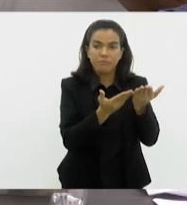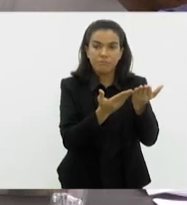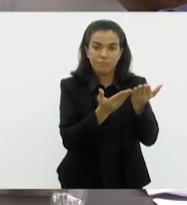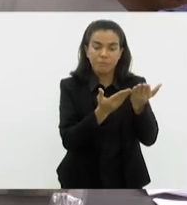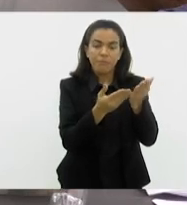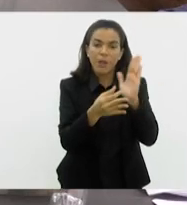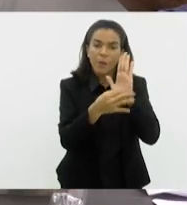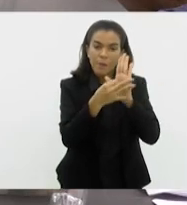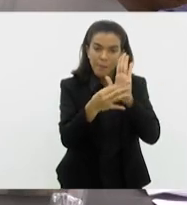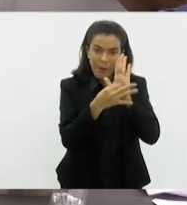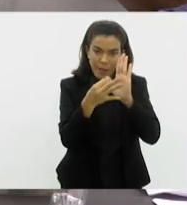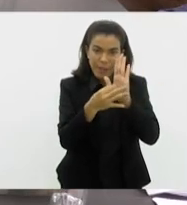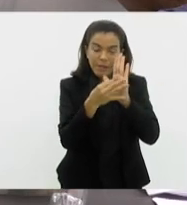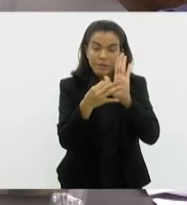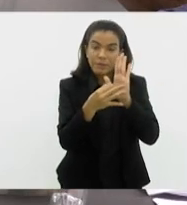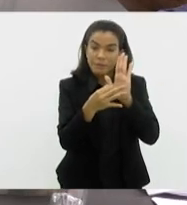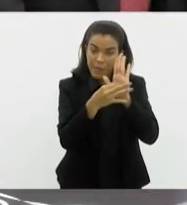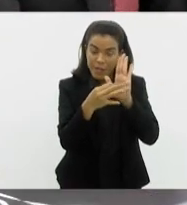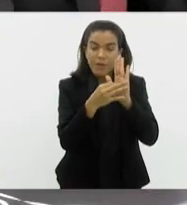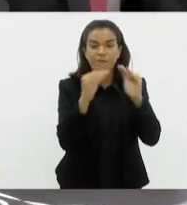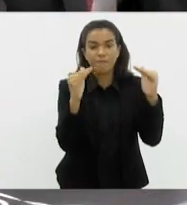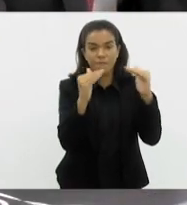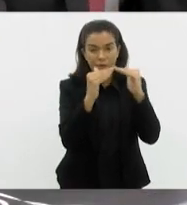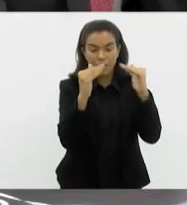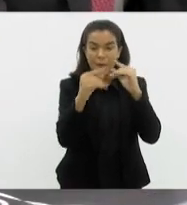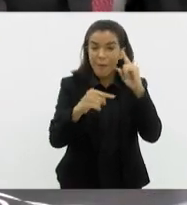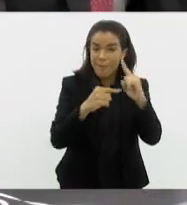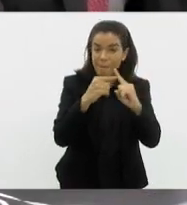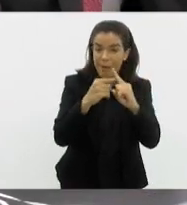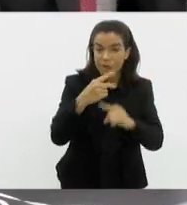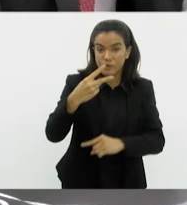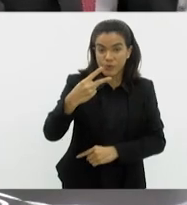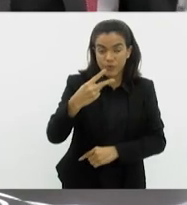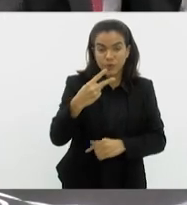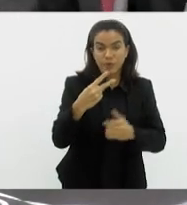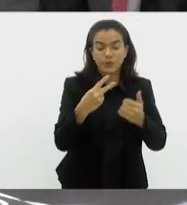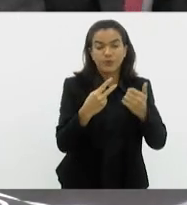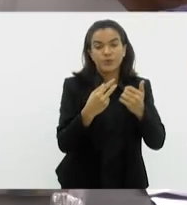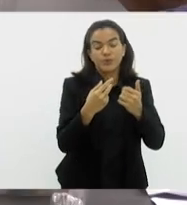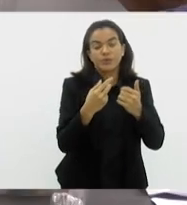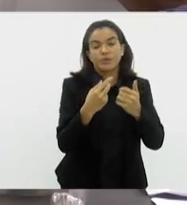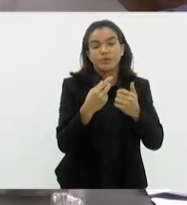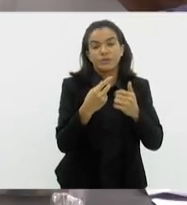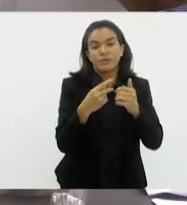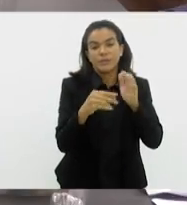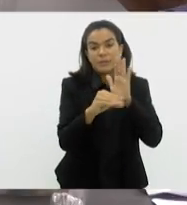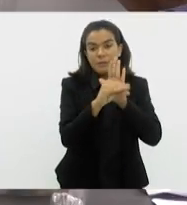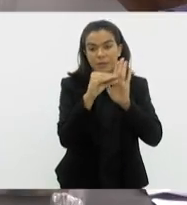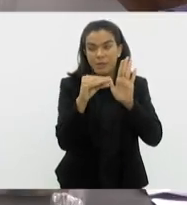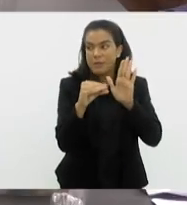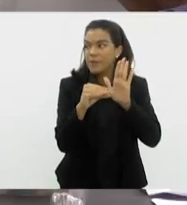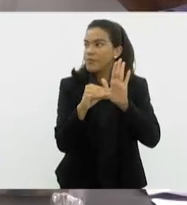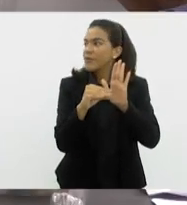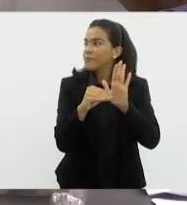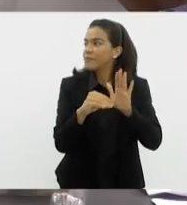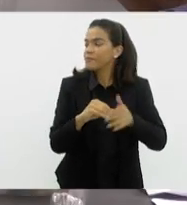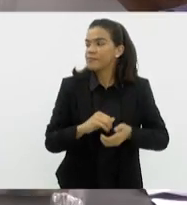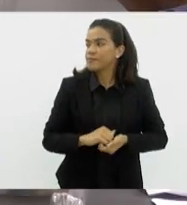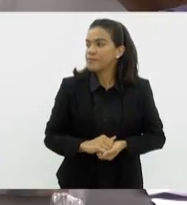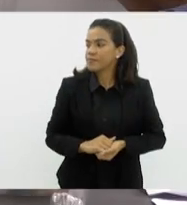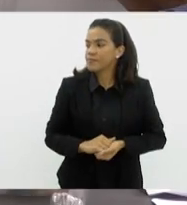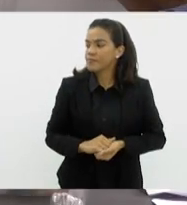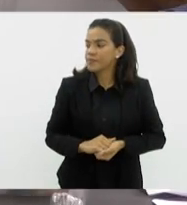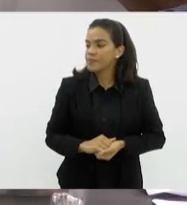pelo parecer contrário, aliás, pelo parecer favorável com subemenda. Deputada Célia. Eu acompanho também, né,